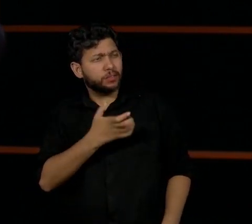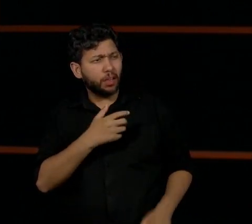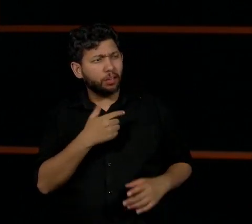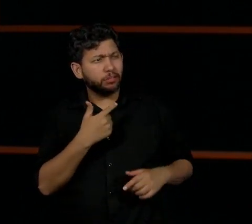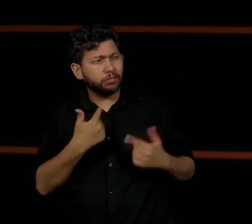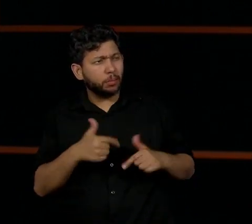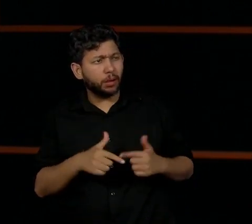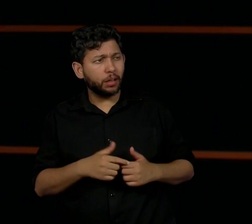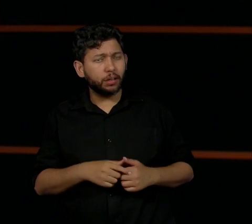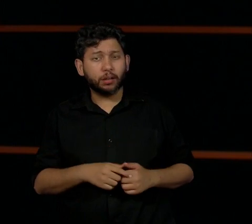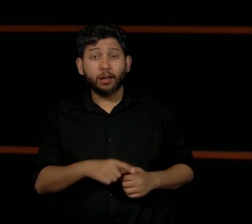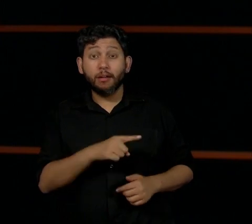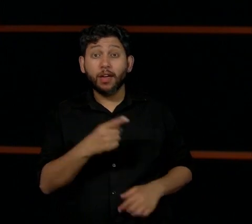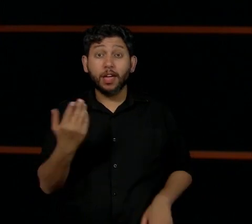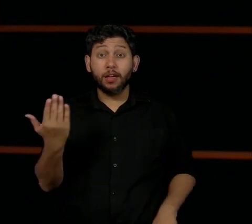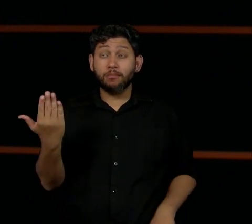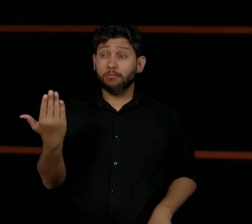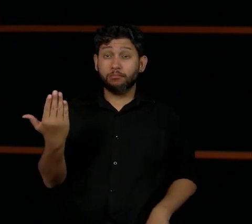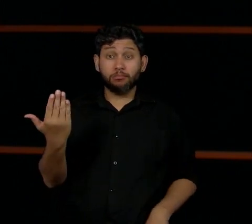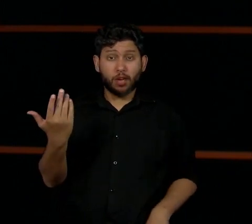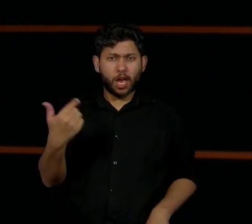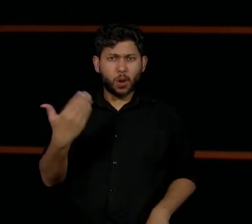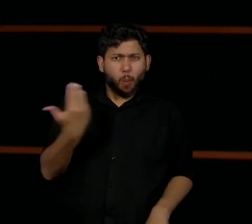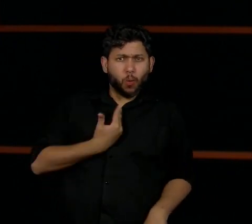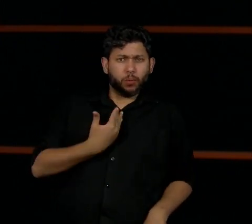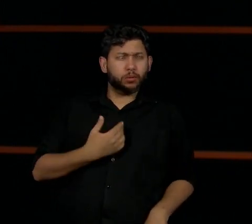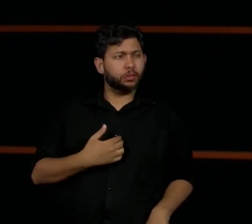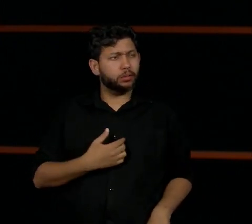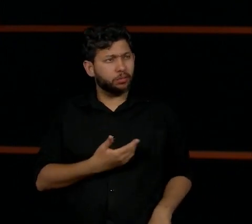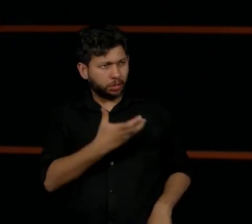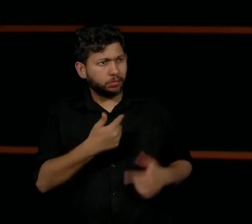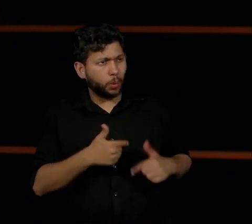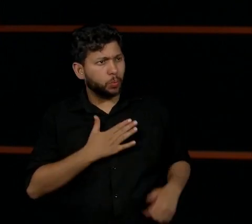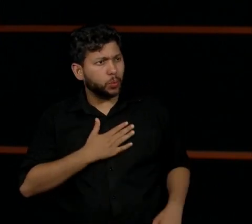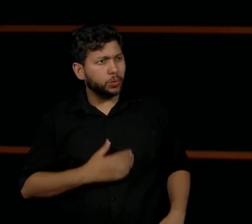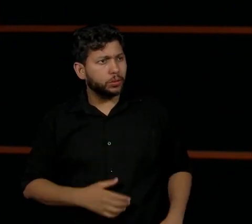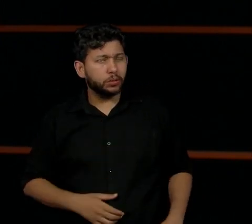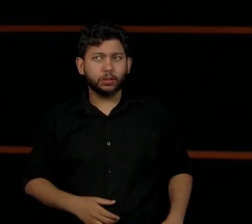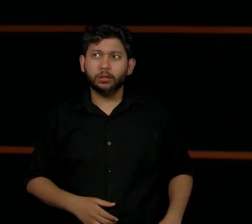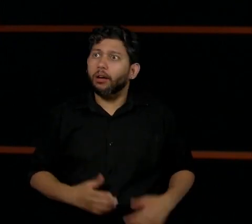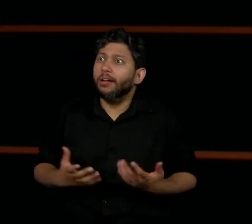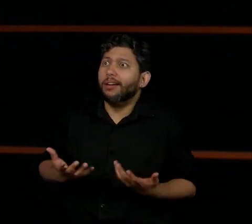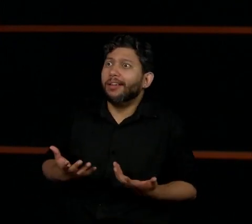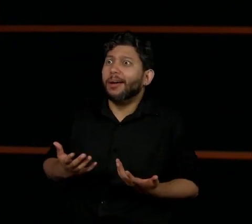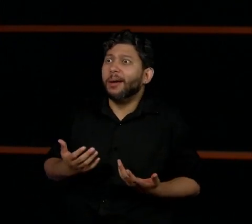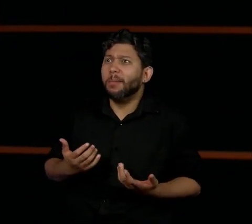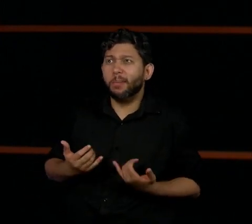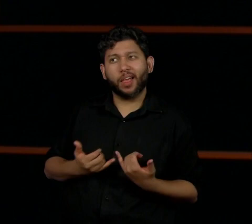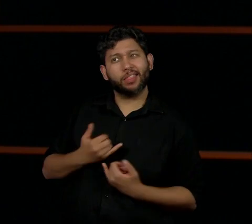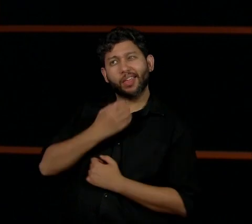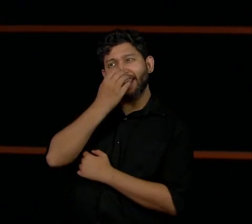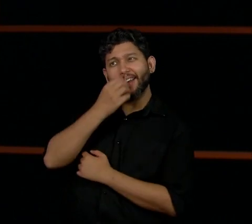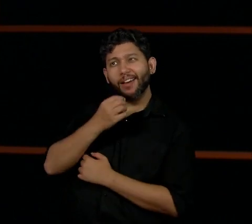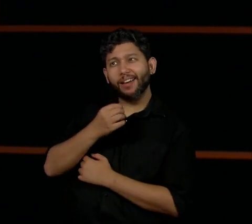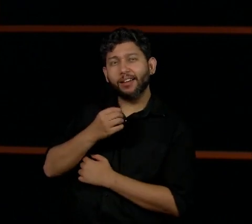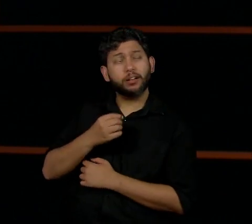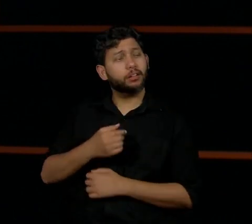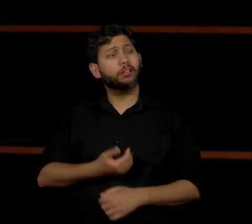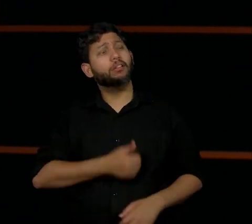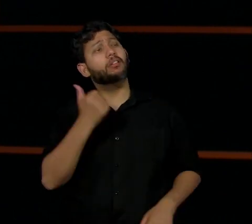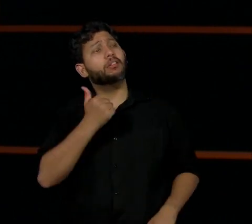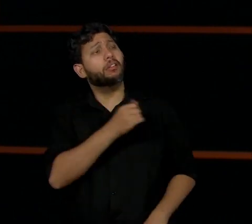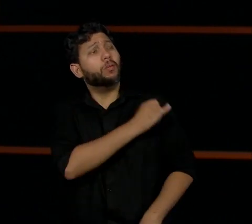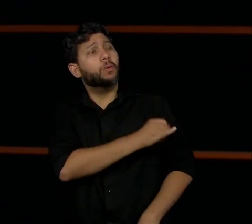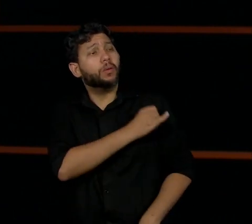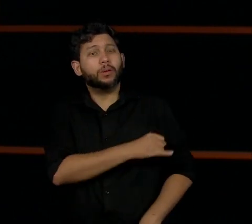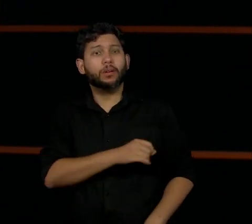diz assim, quer trabalhar comigo? Eu digo, você está brincando? Ele disse, não, você procura em Janeiro, lá do Rio. De cara,